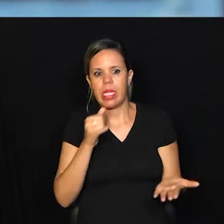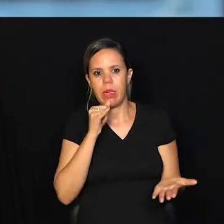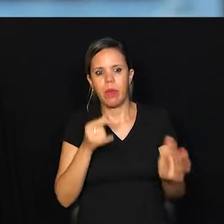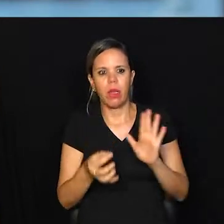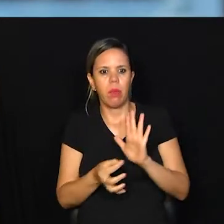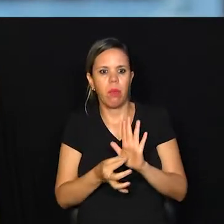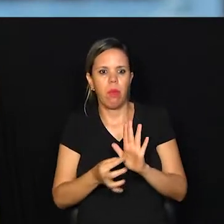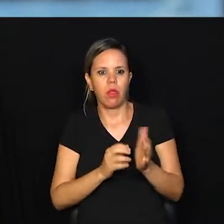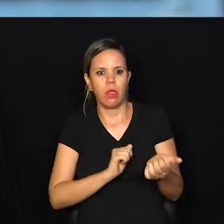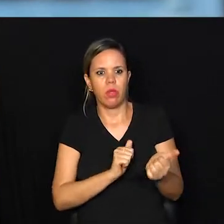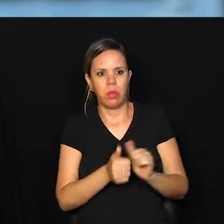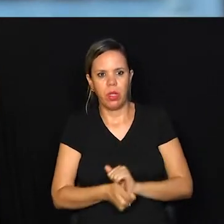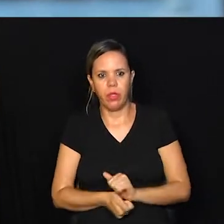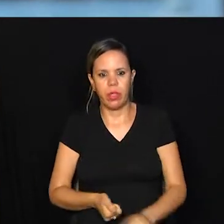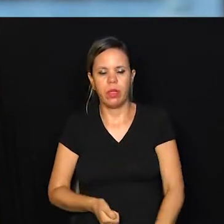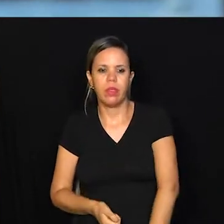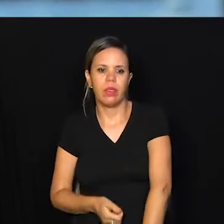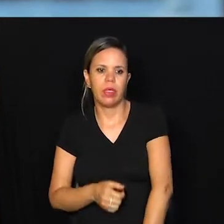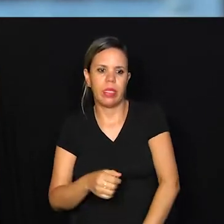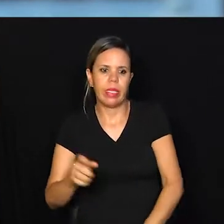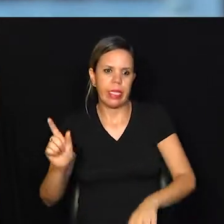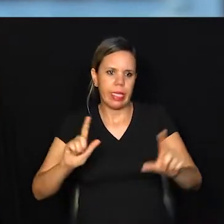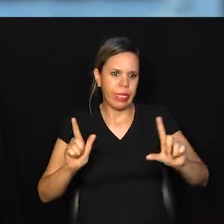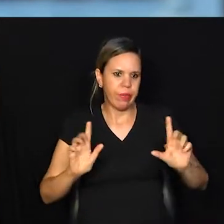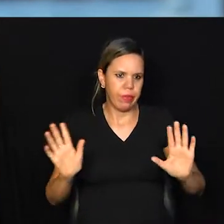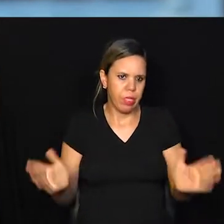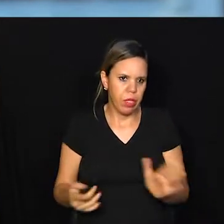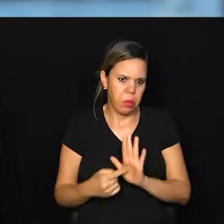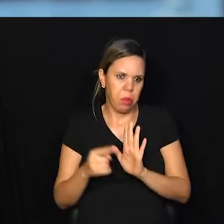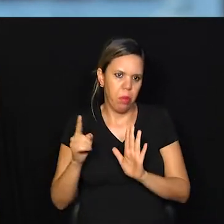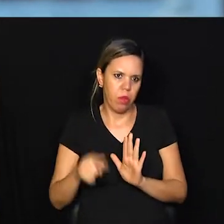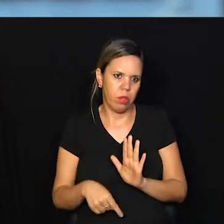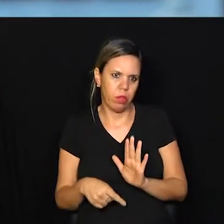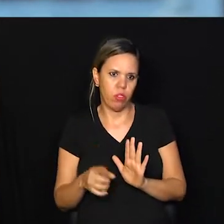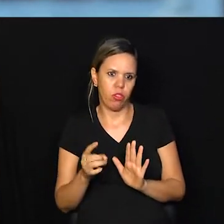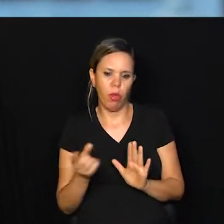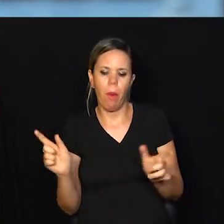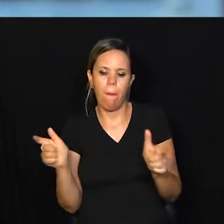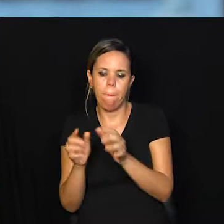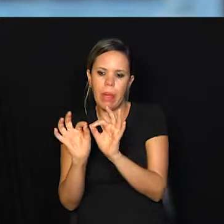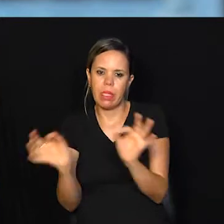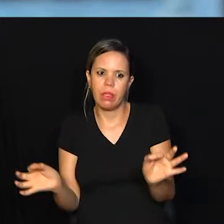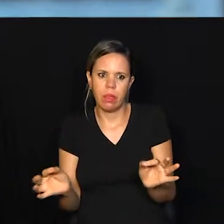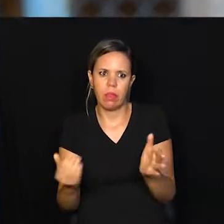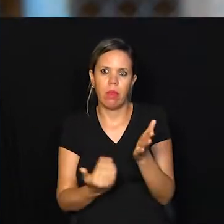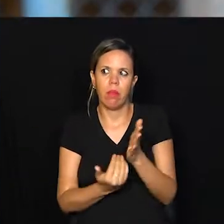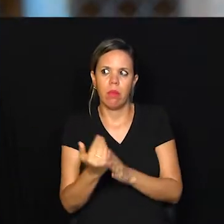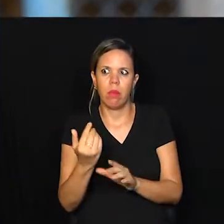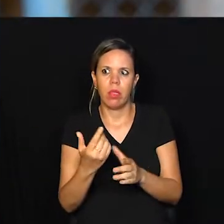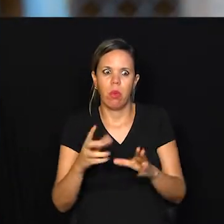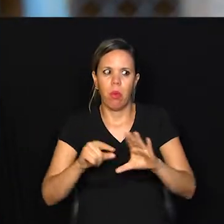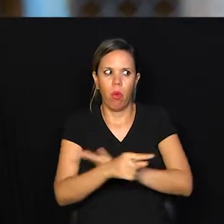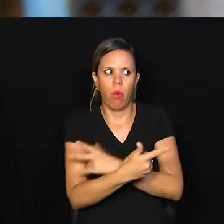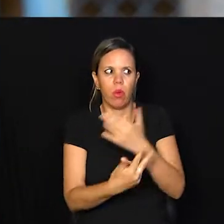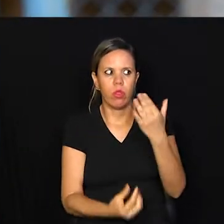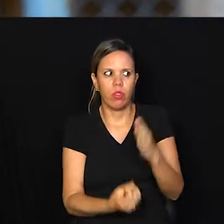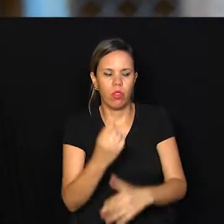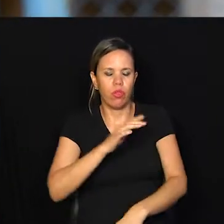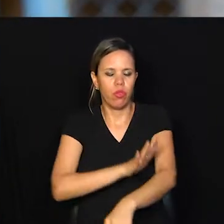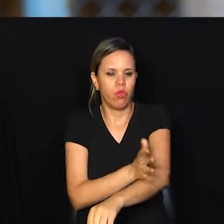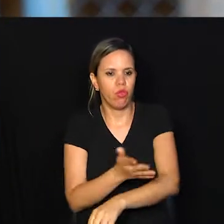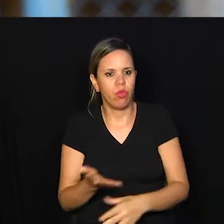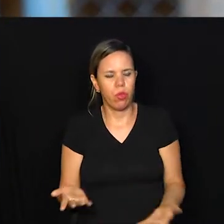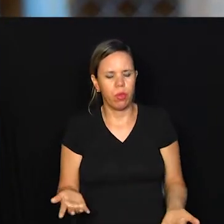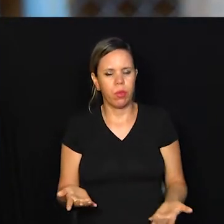manifesta no esporte, na TV, isso aí é a parte menor, é a ponta do iceberg. Porque é o racismo estrutural que não deixa